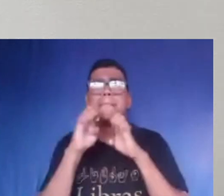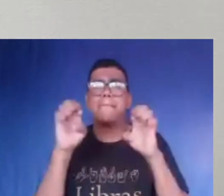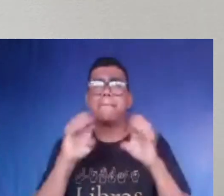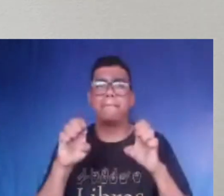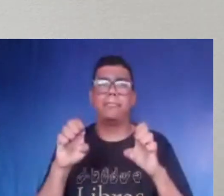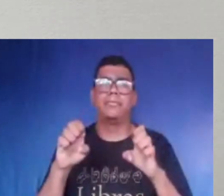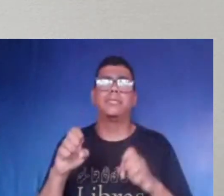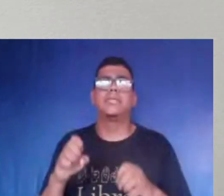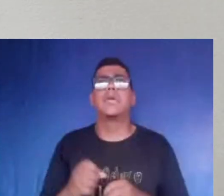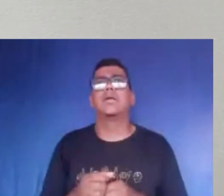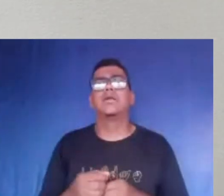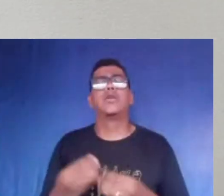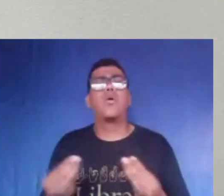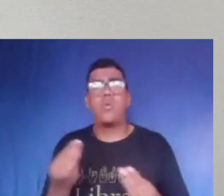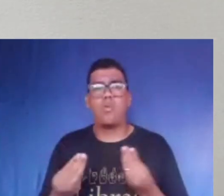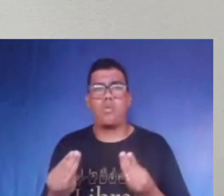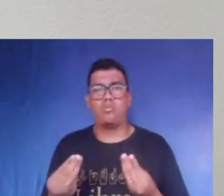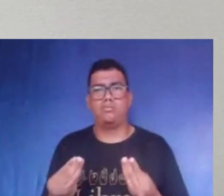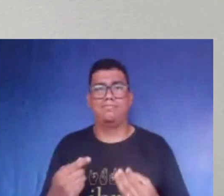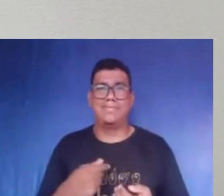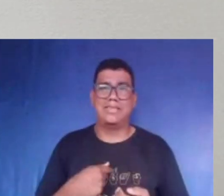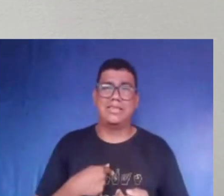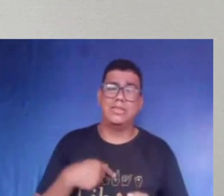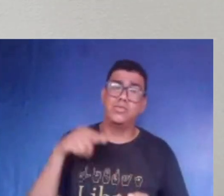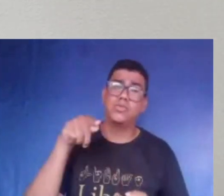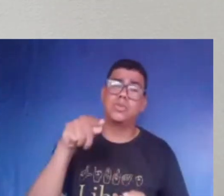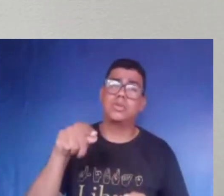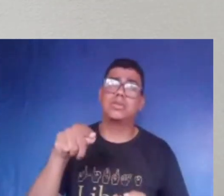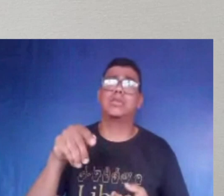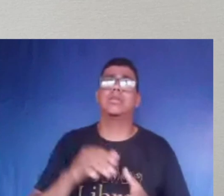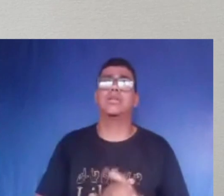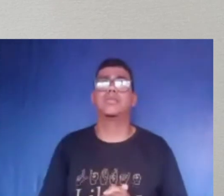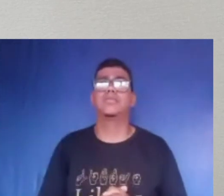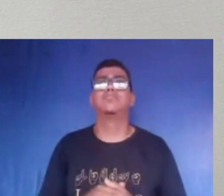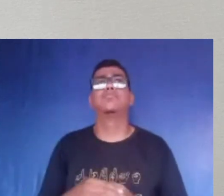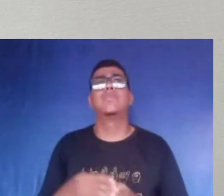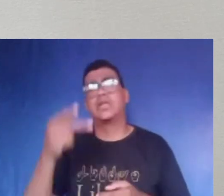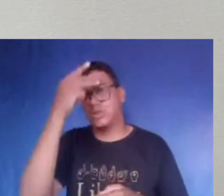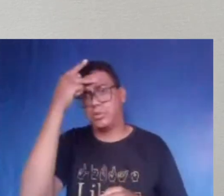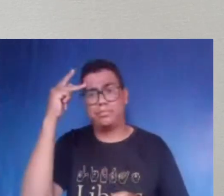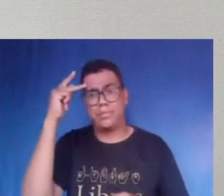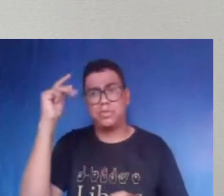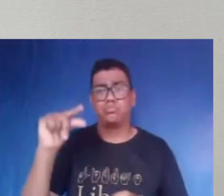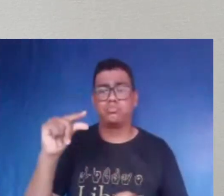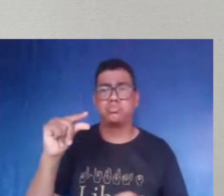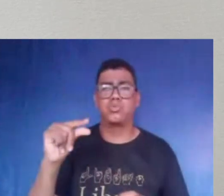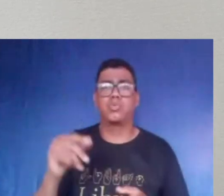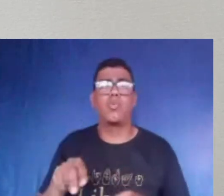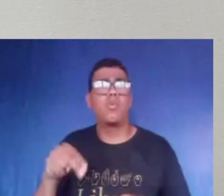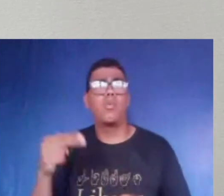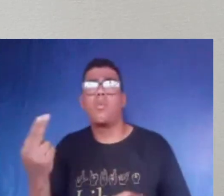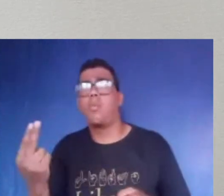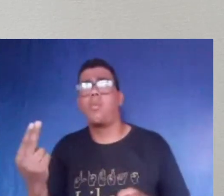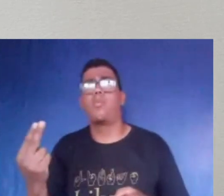mas como tem tão poucos cristãos em alguns lugares do mundo, ou uma ausência tão grande de pastores, de líderes, de músicos, de